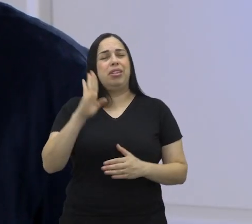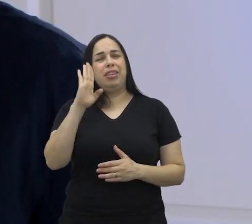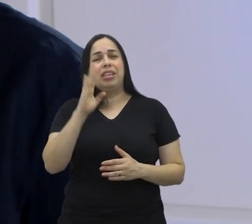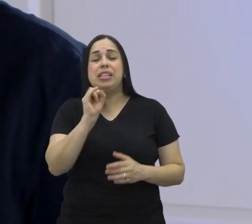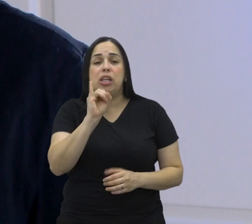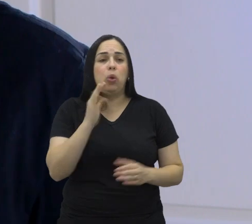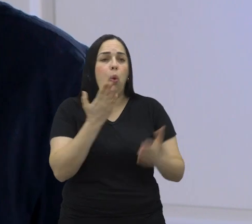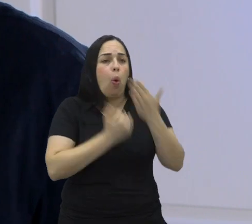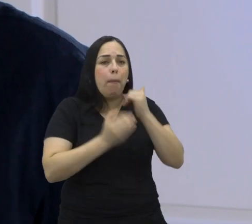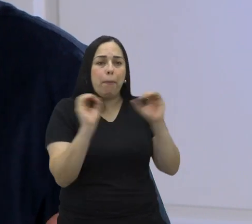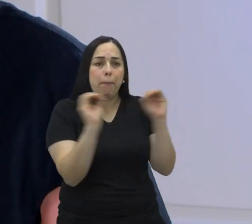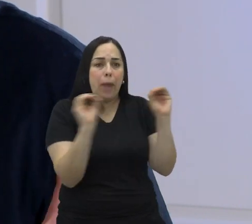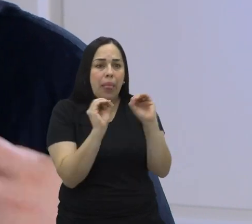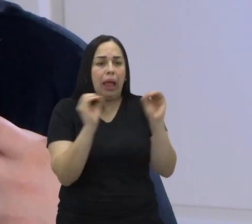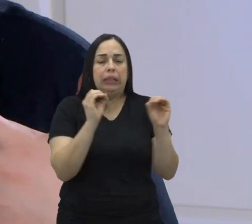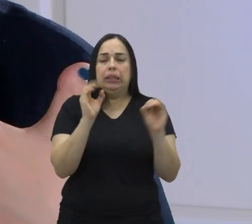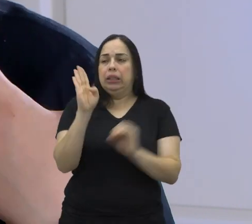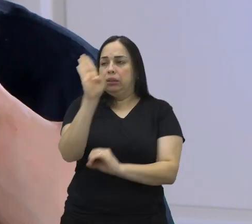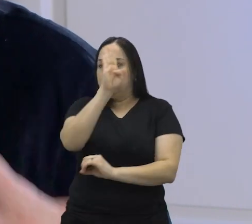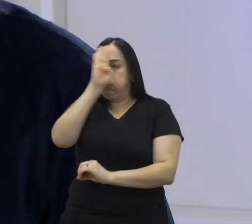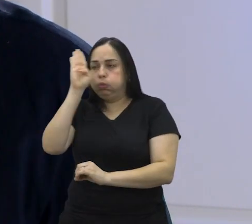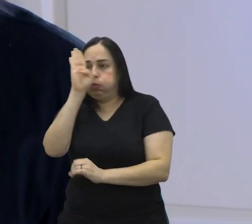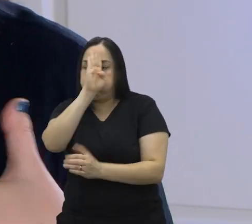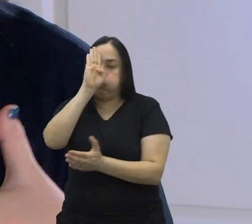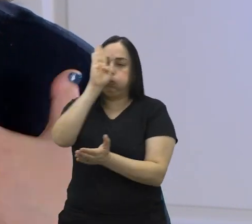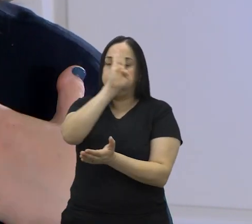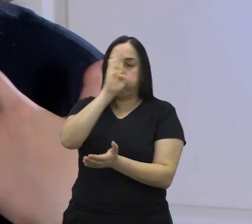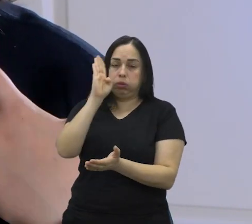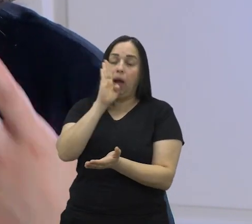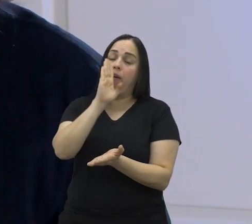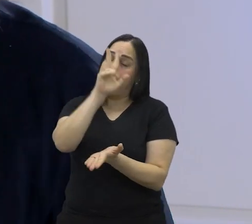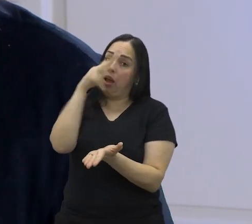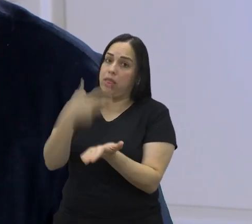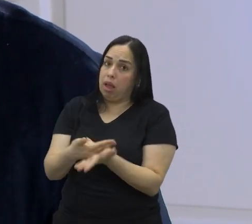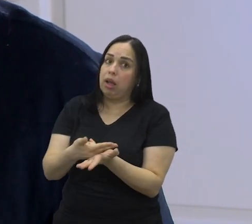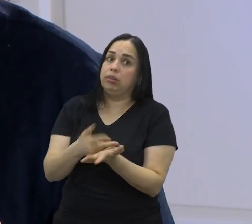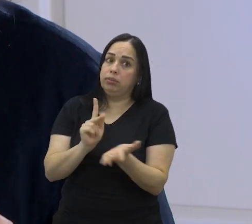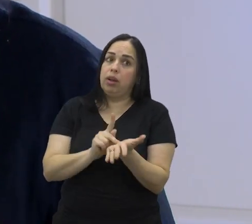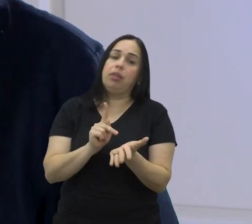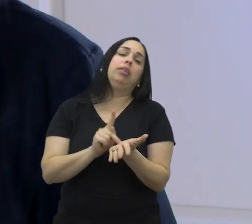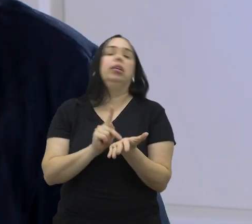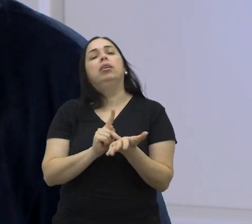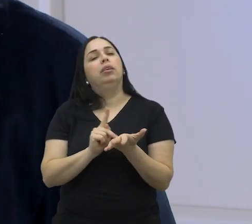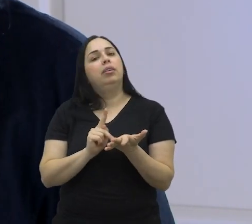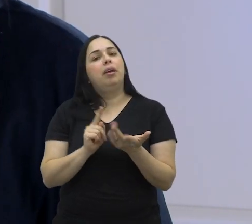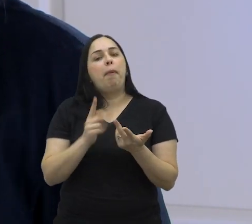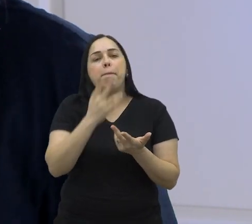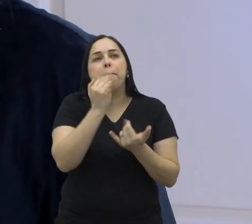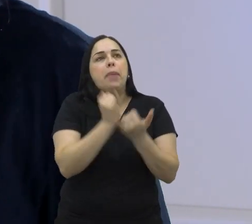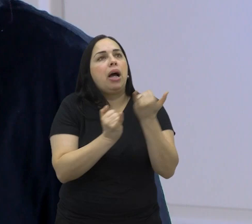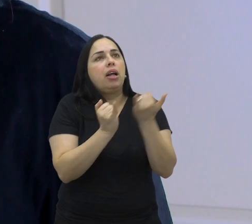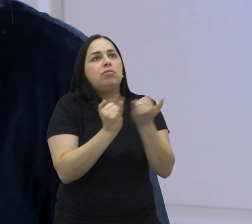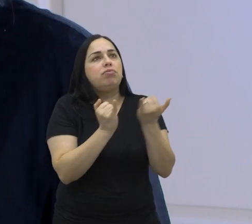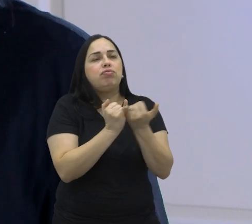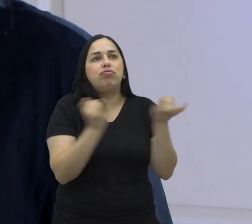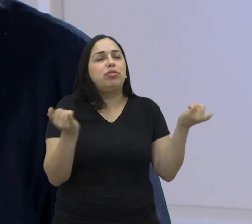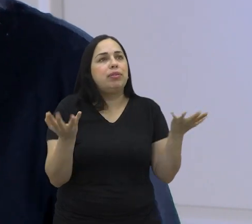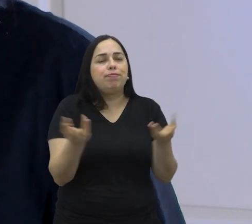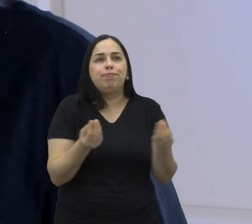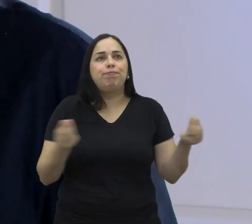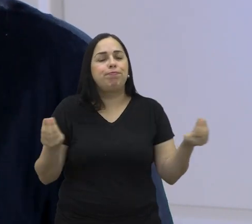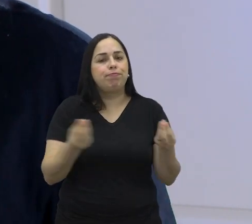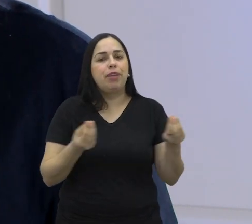bastante tontura e eu sinto bem zonza, me sinto bem zonza, meio como se eu tivesse